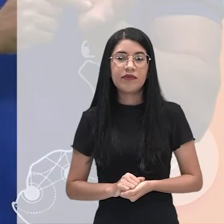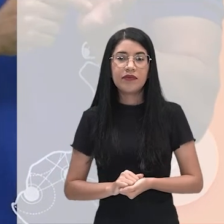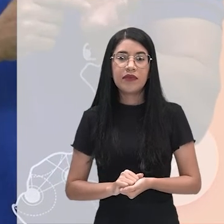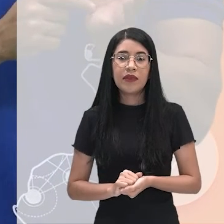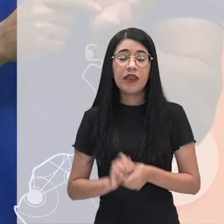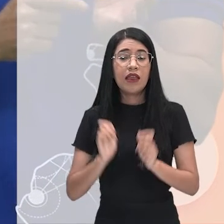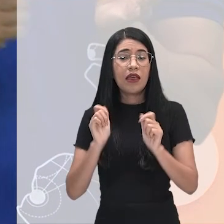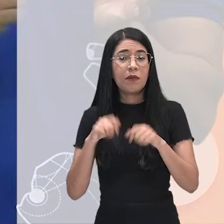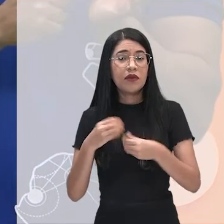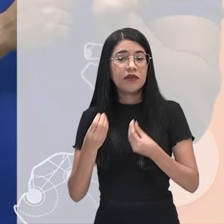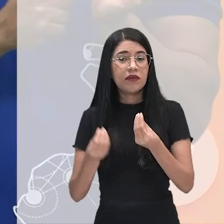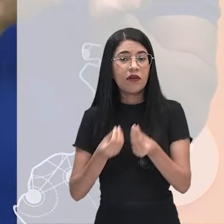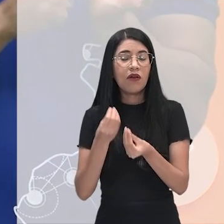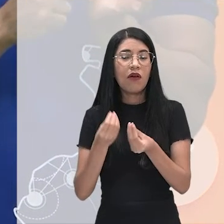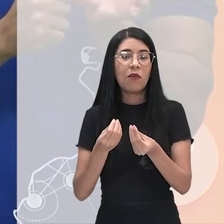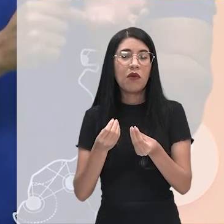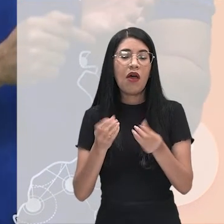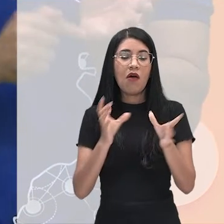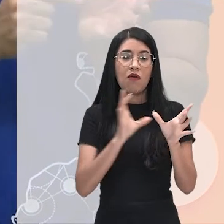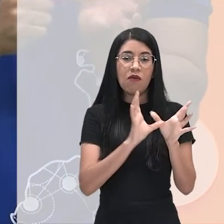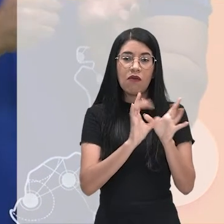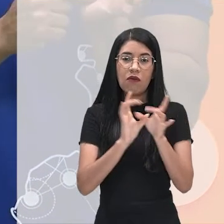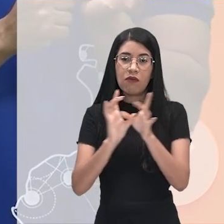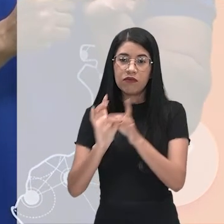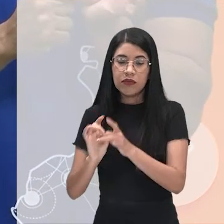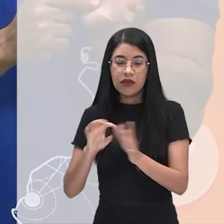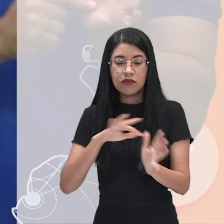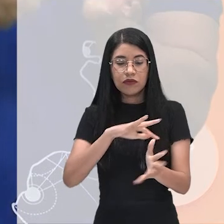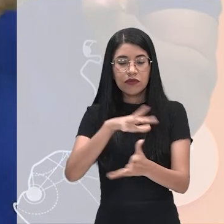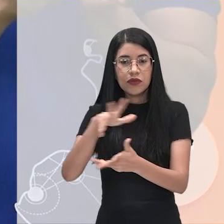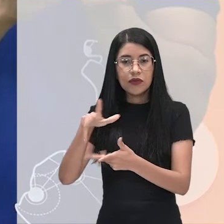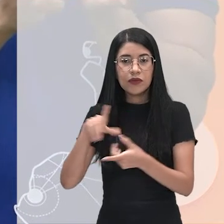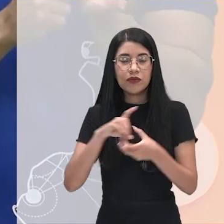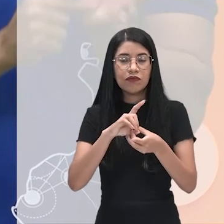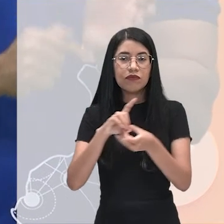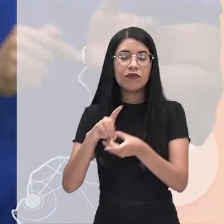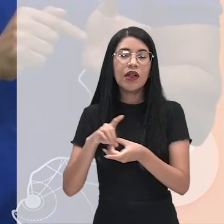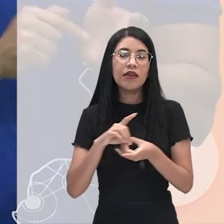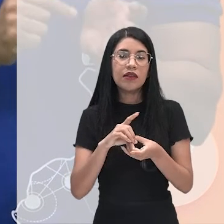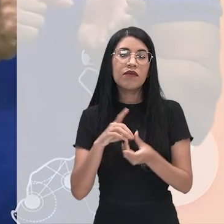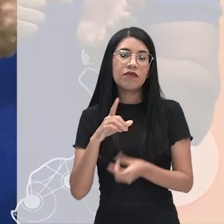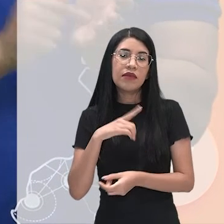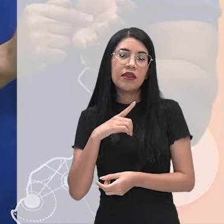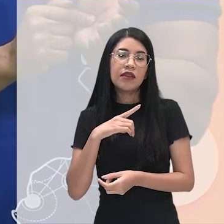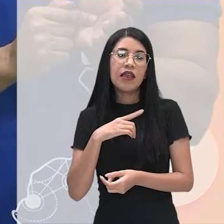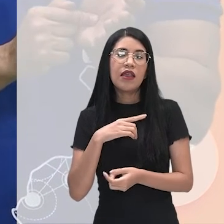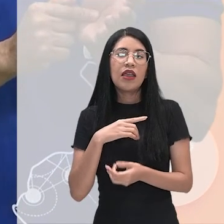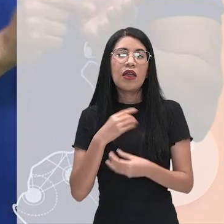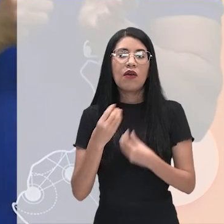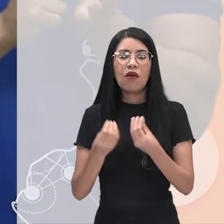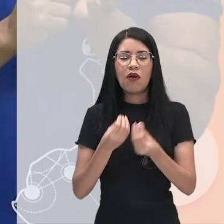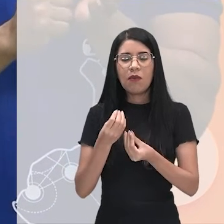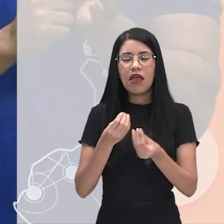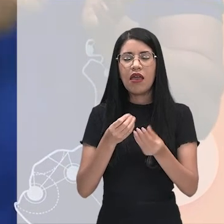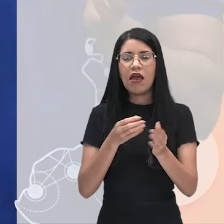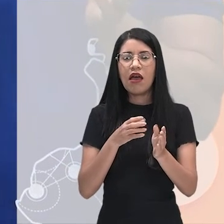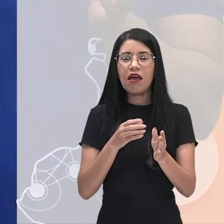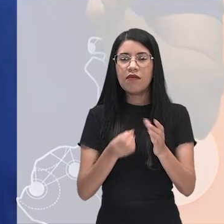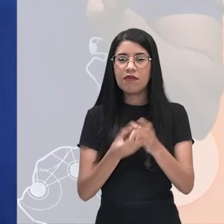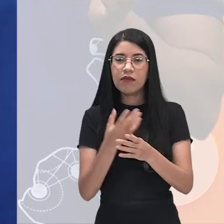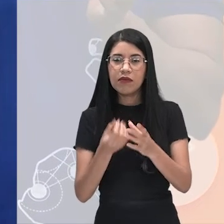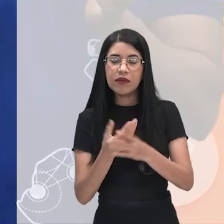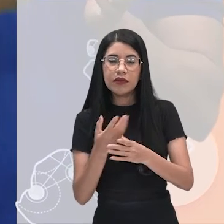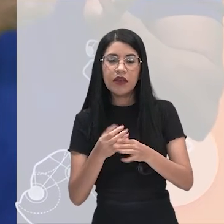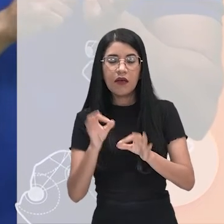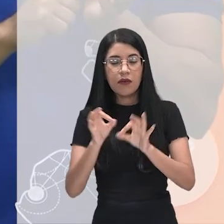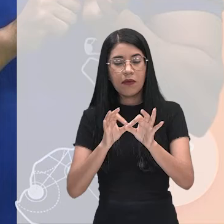isso que quando você entra no seu celular, naqueles aplicativos de compra, né, você pede um produto produzido lá na China, um mês depois, se não